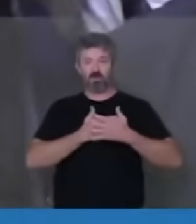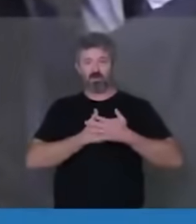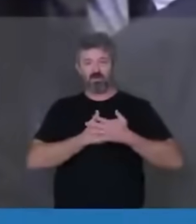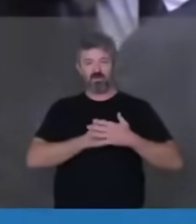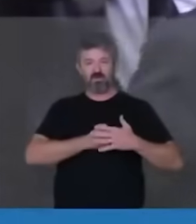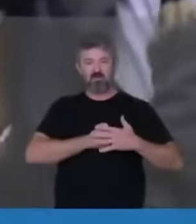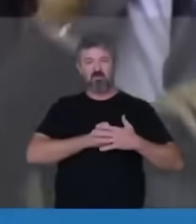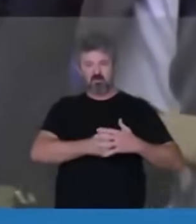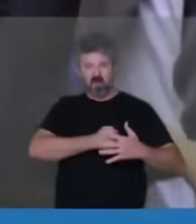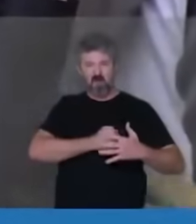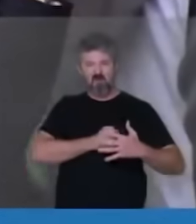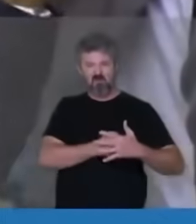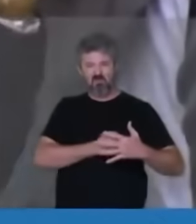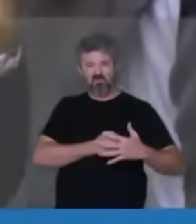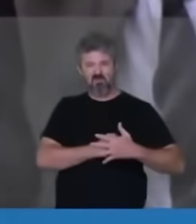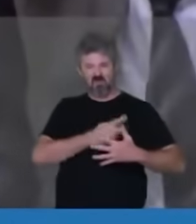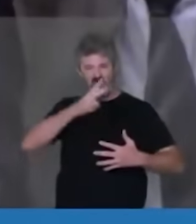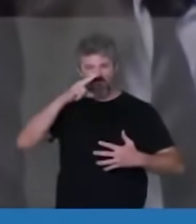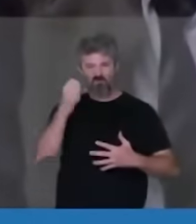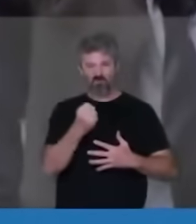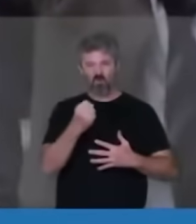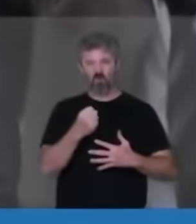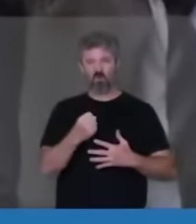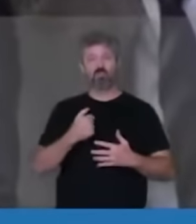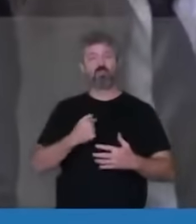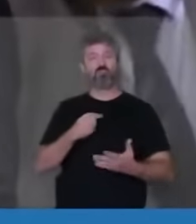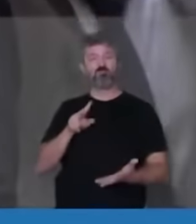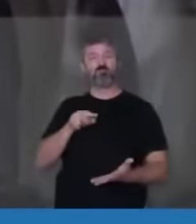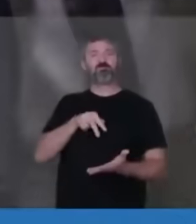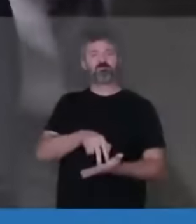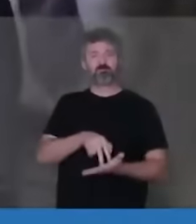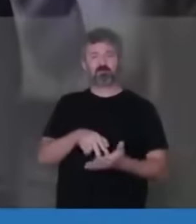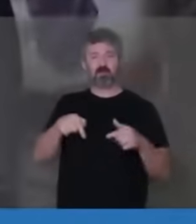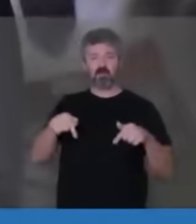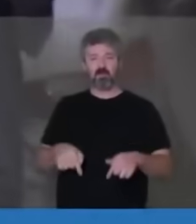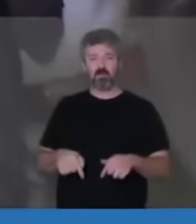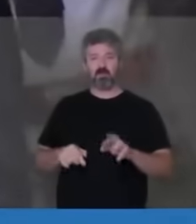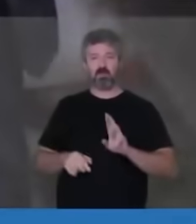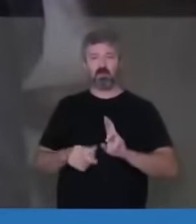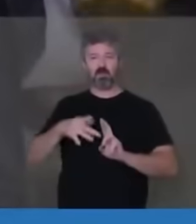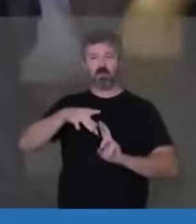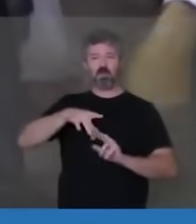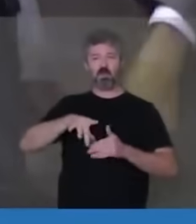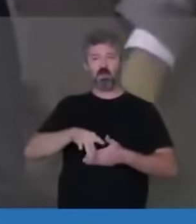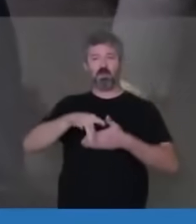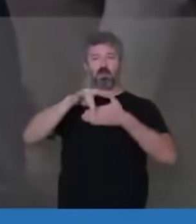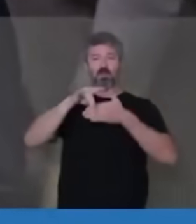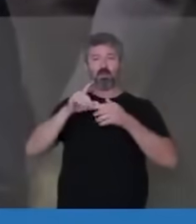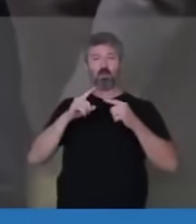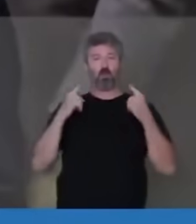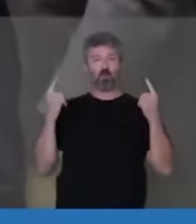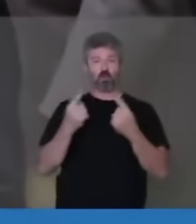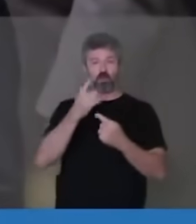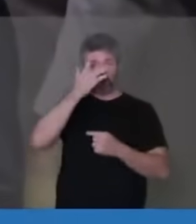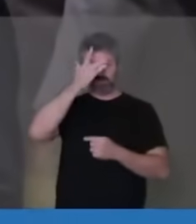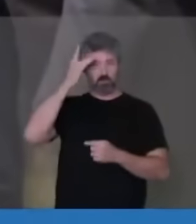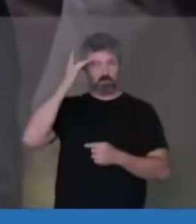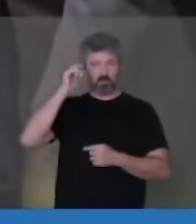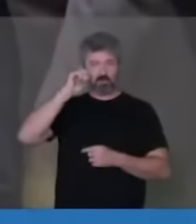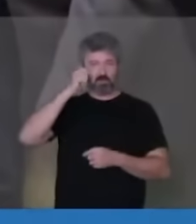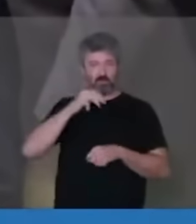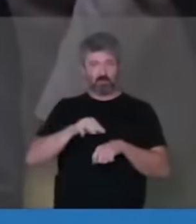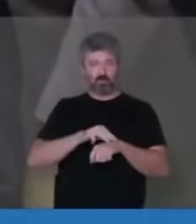batendo mais forte que eu venho a essa tribuna em nome de todos os negros e